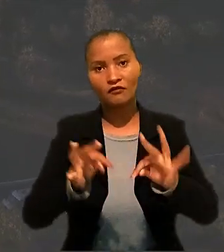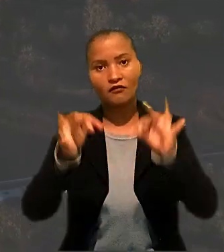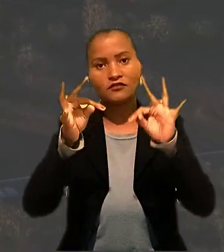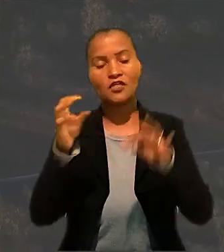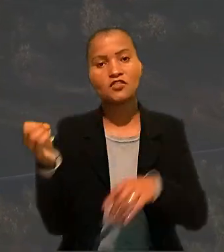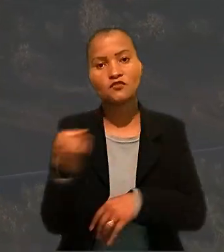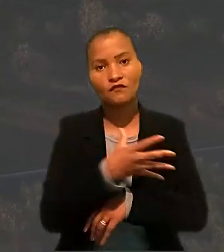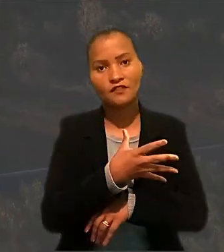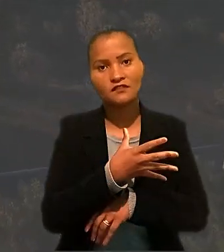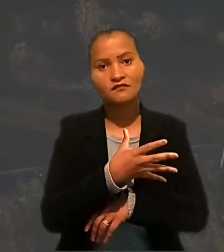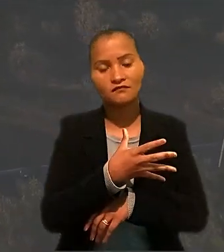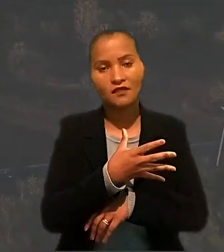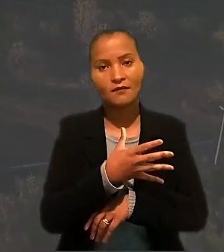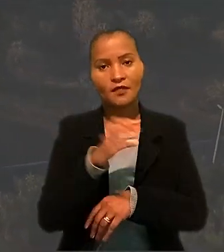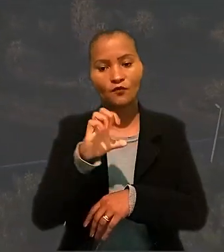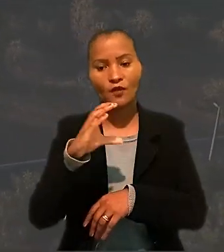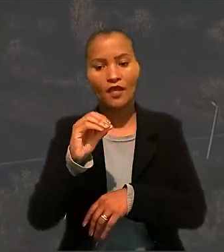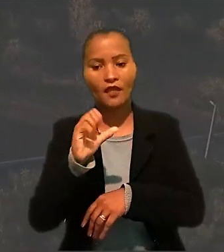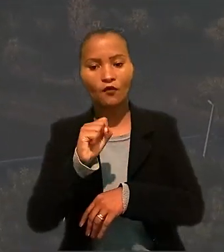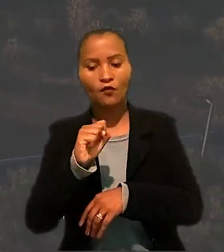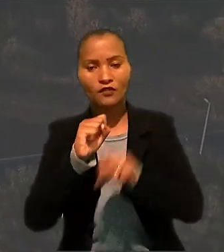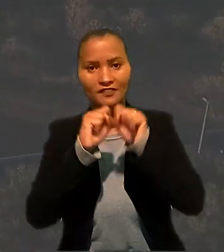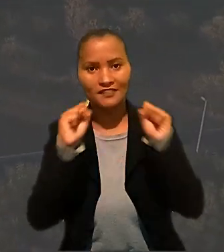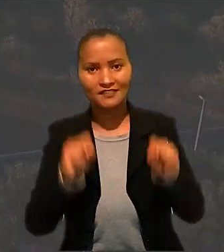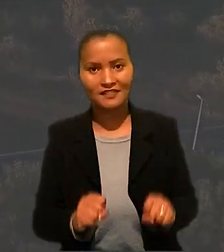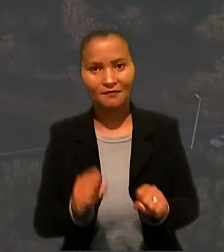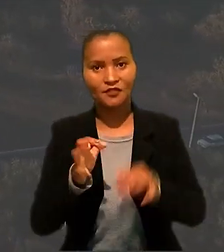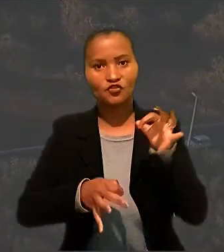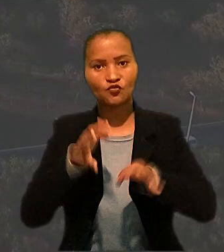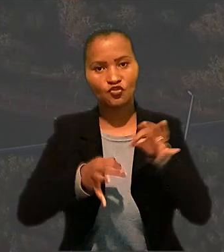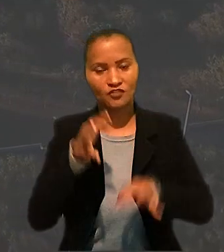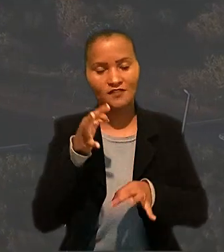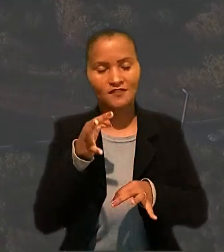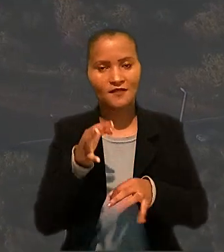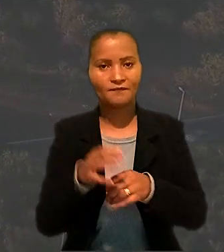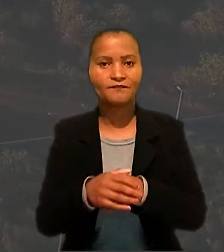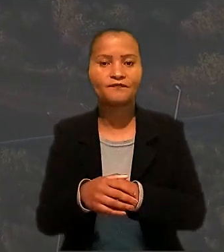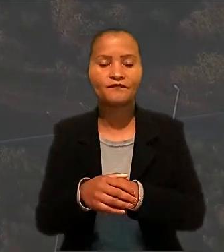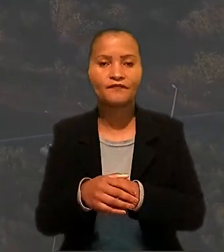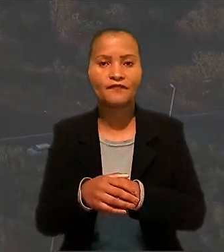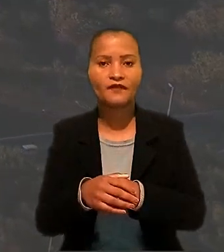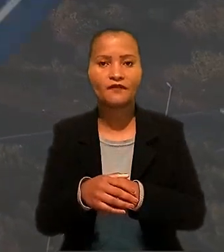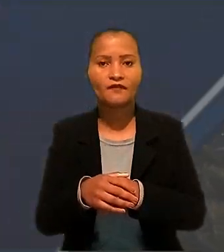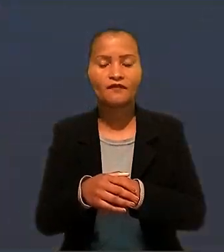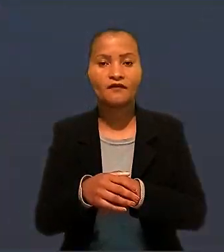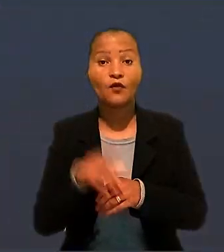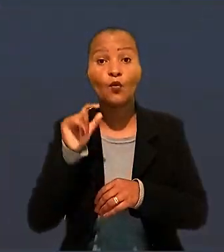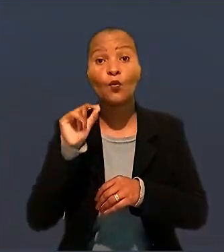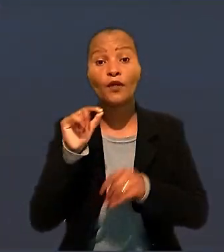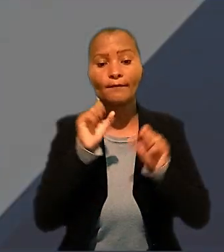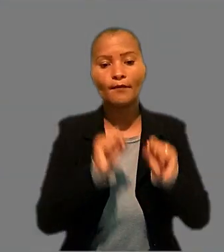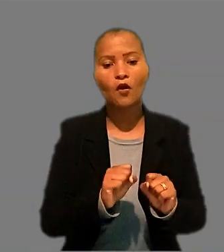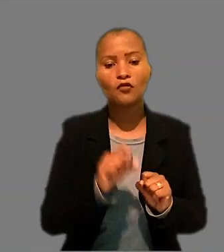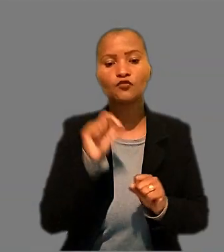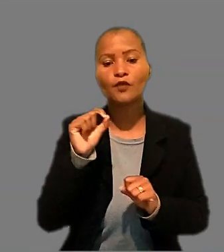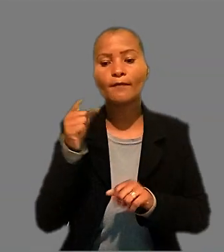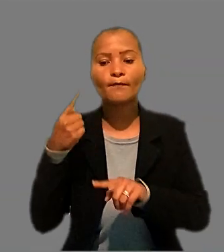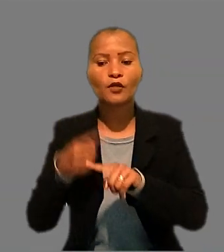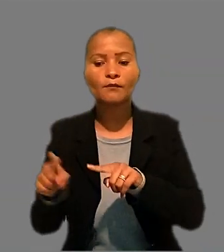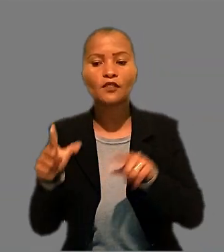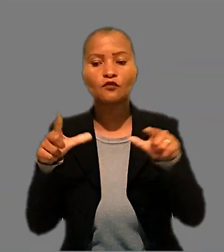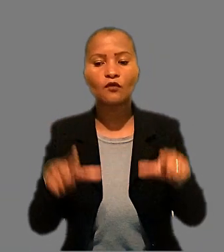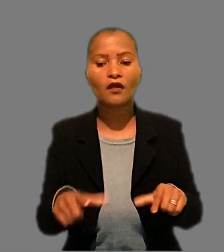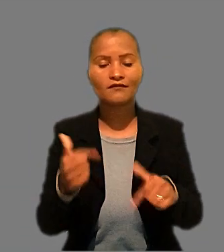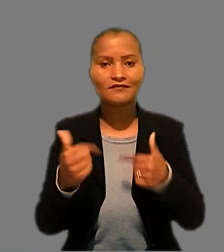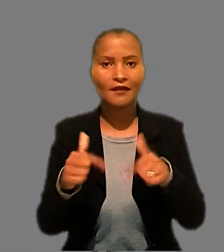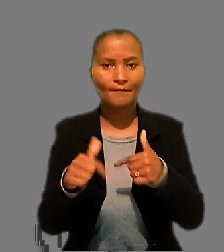Direito, Tecnologia e Inovação para o Ecossistema de Justiça, Expojude. O que pode e o